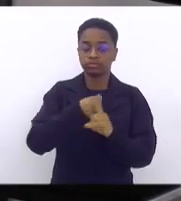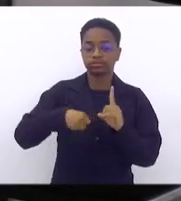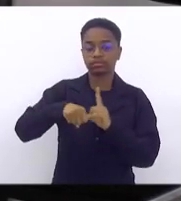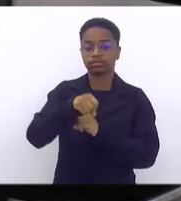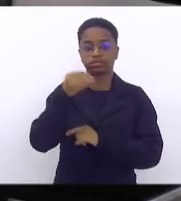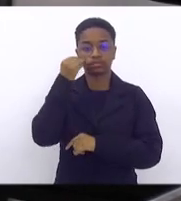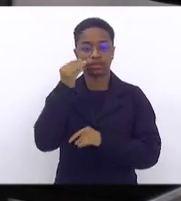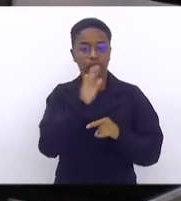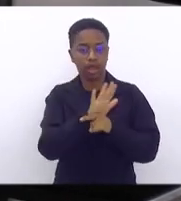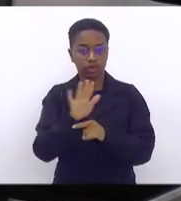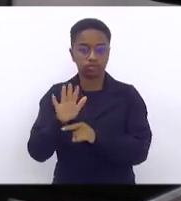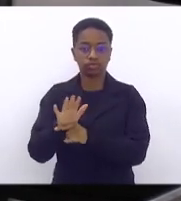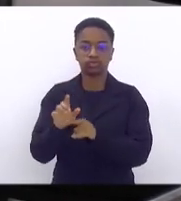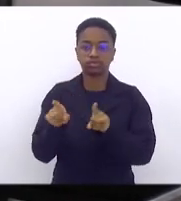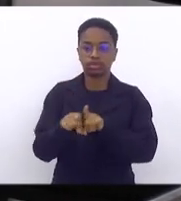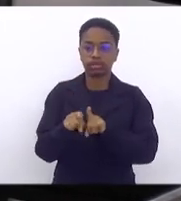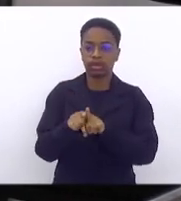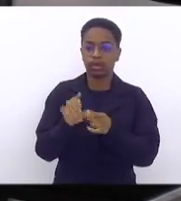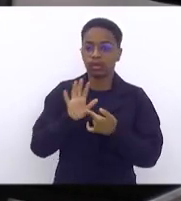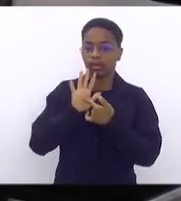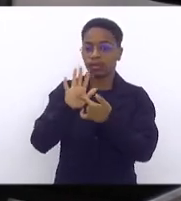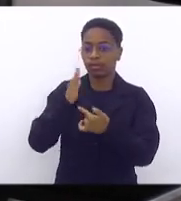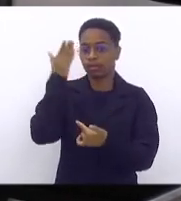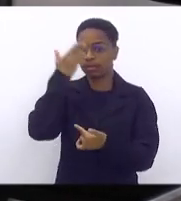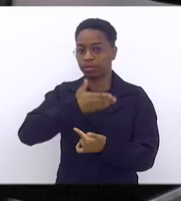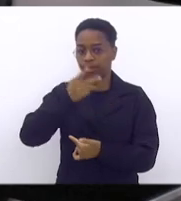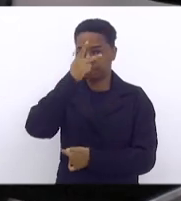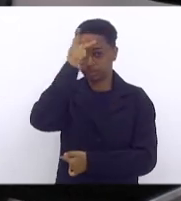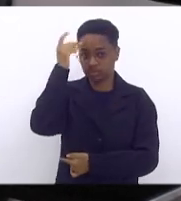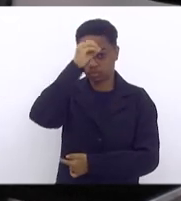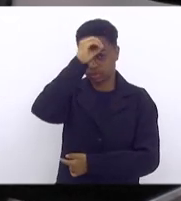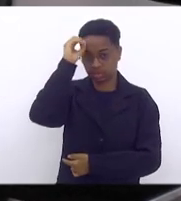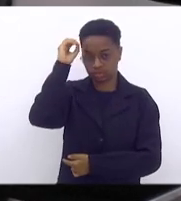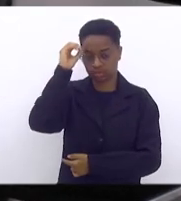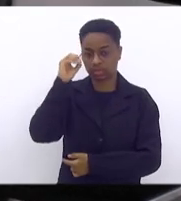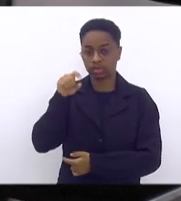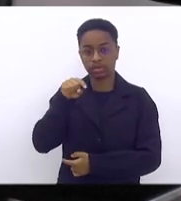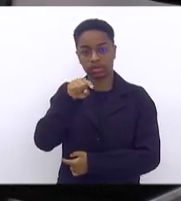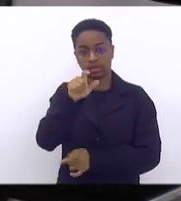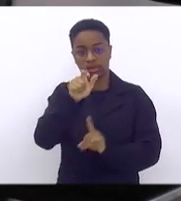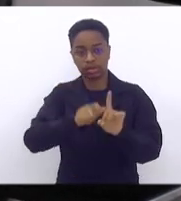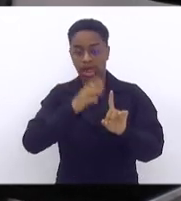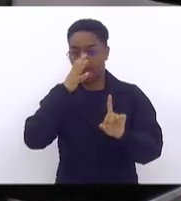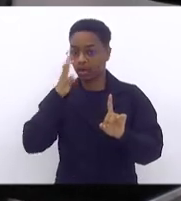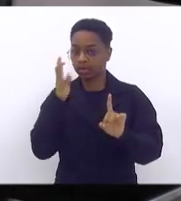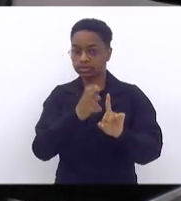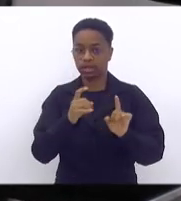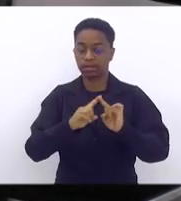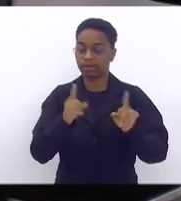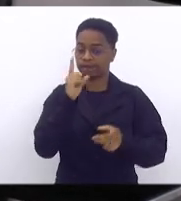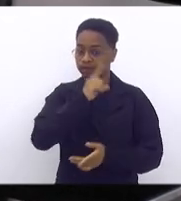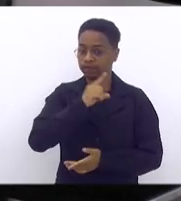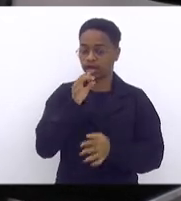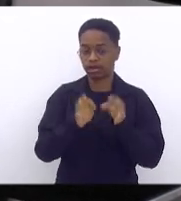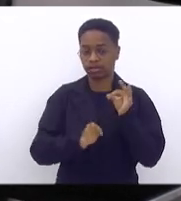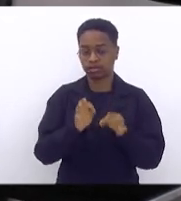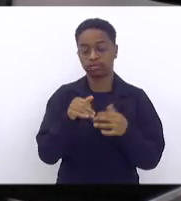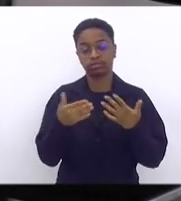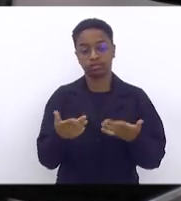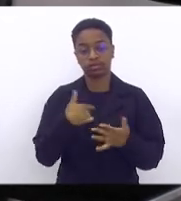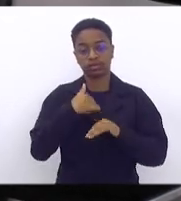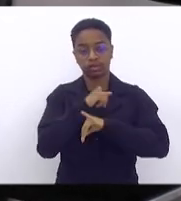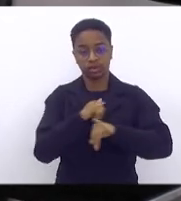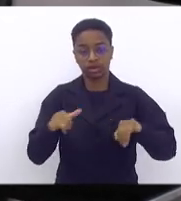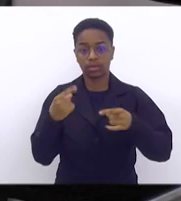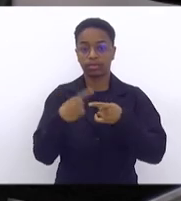ajude e colabore para a inocência dos seus acusados injustamente. Eu estou dizendo isso porque aí a gente